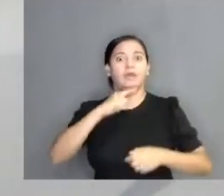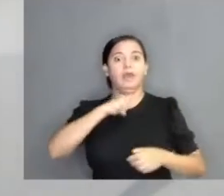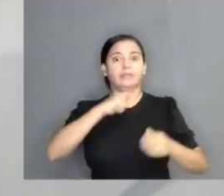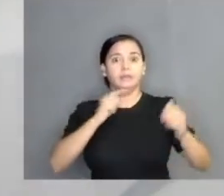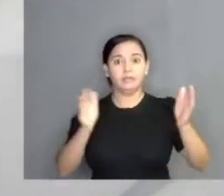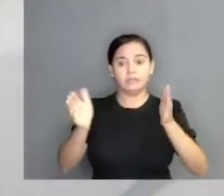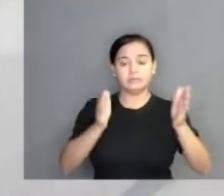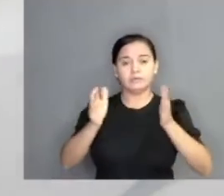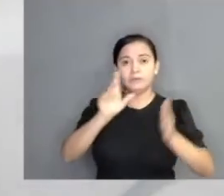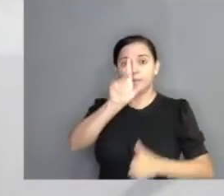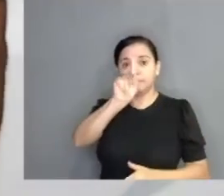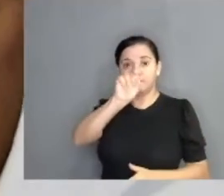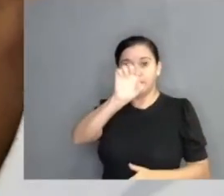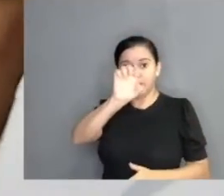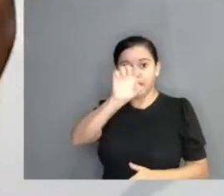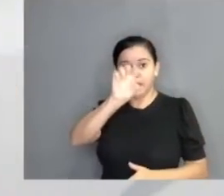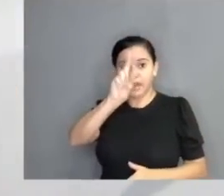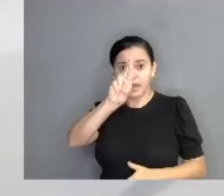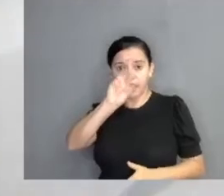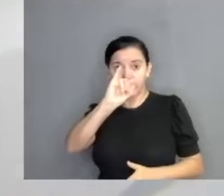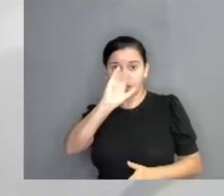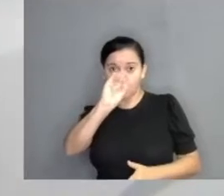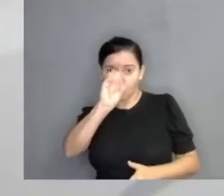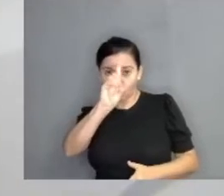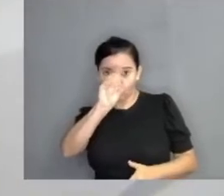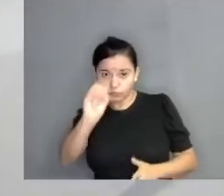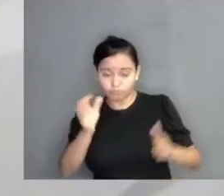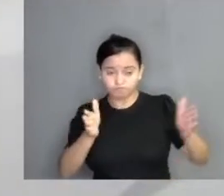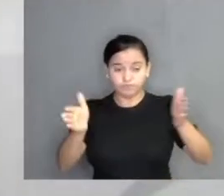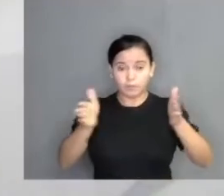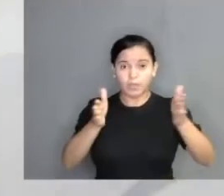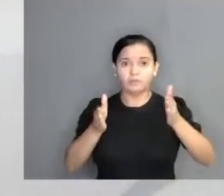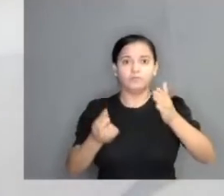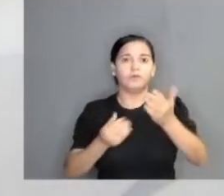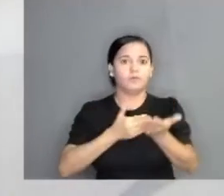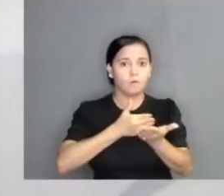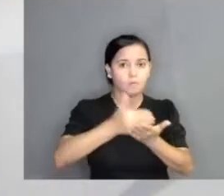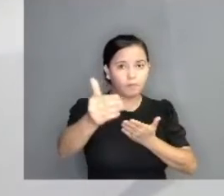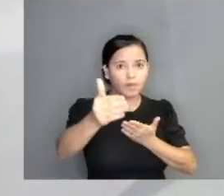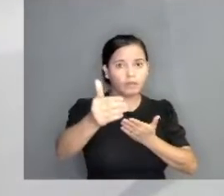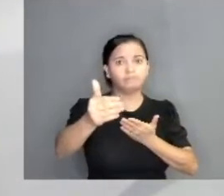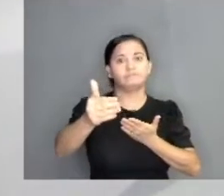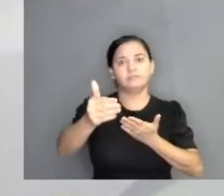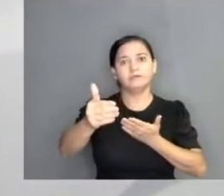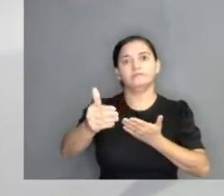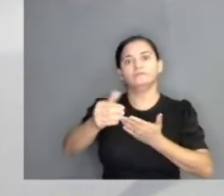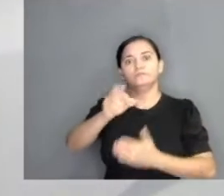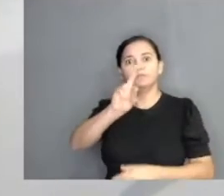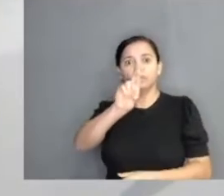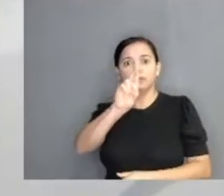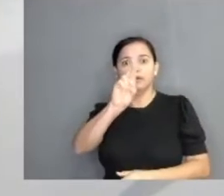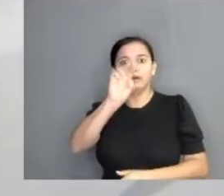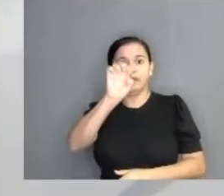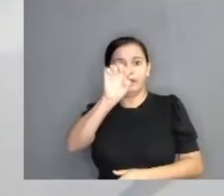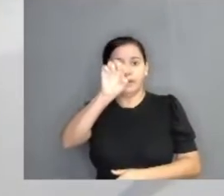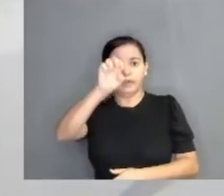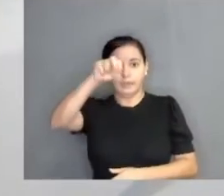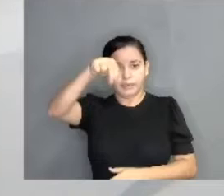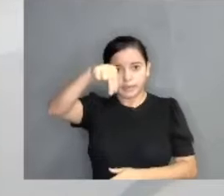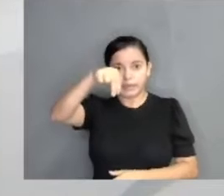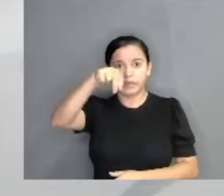que começa a surgir o chamado Renascimento. Hoje vamos dar uma prioridade ao